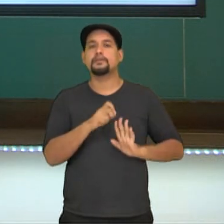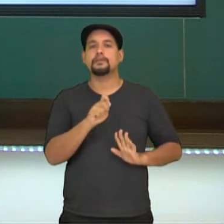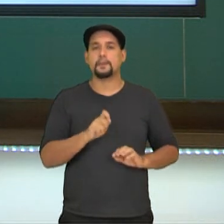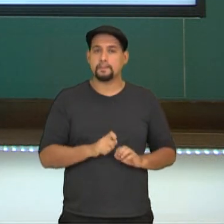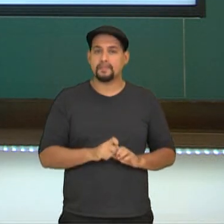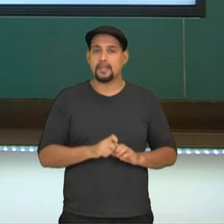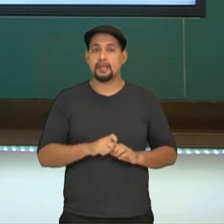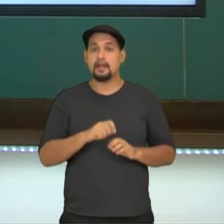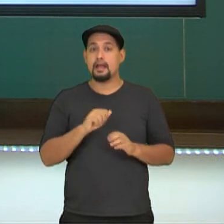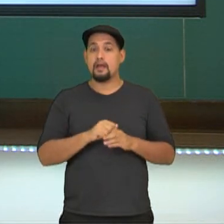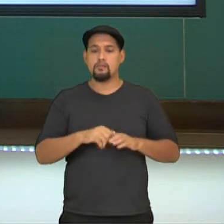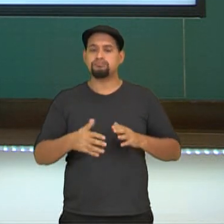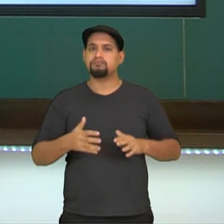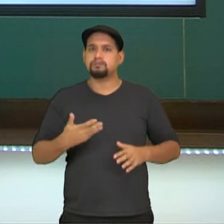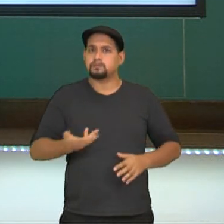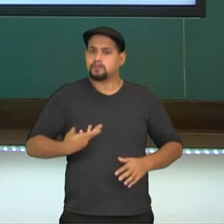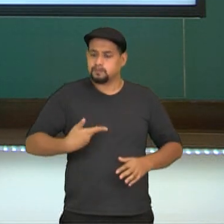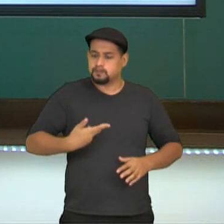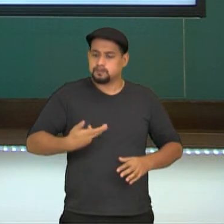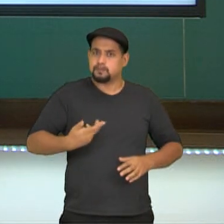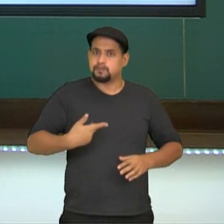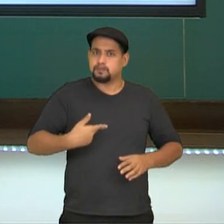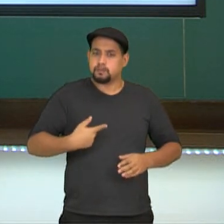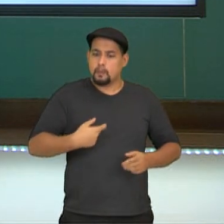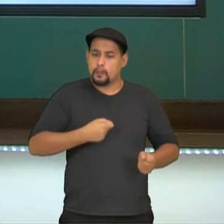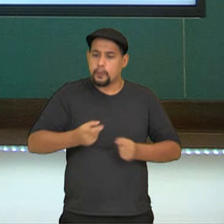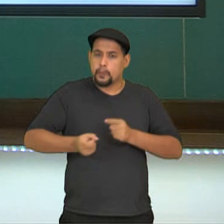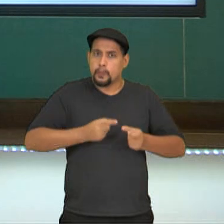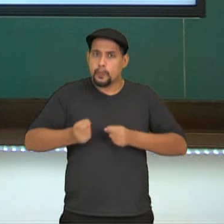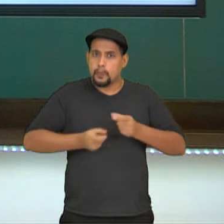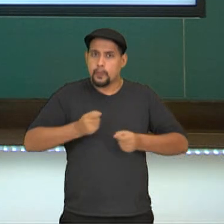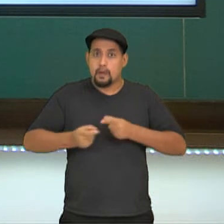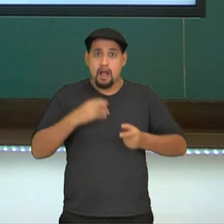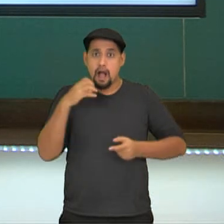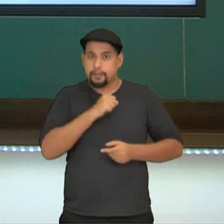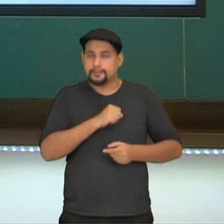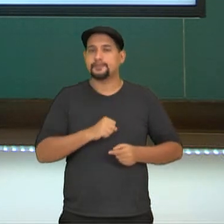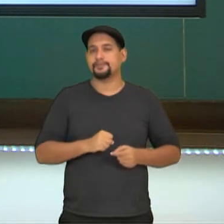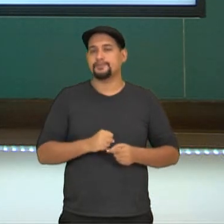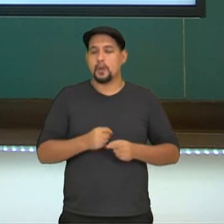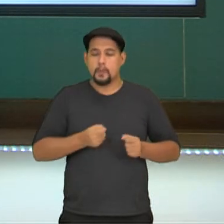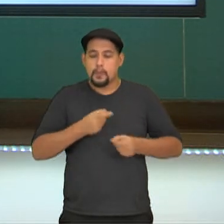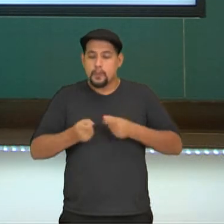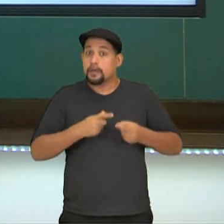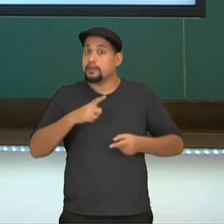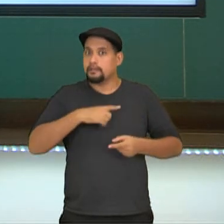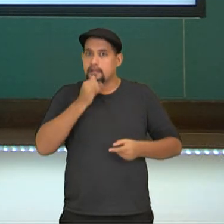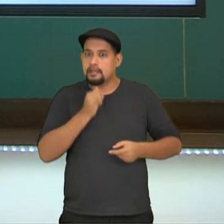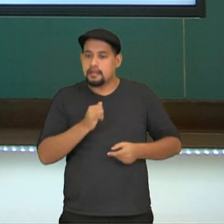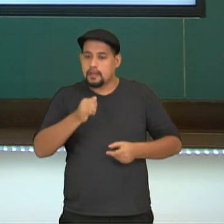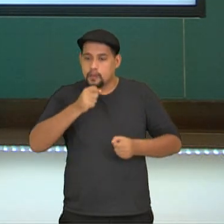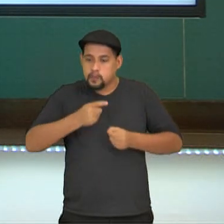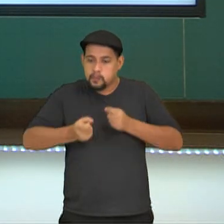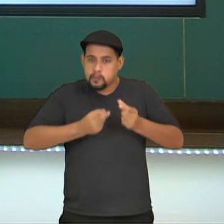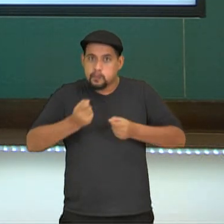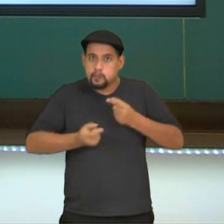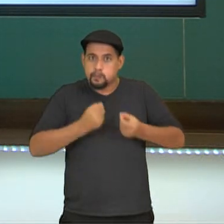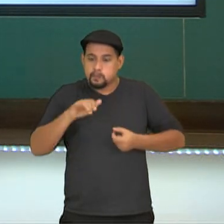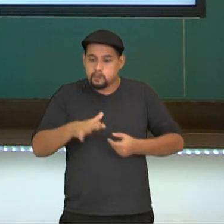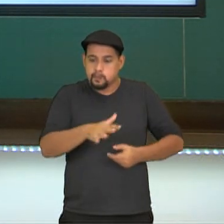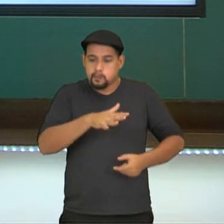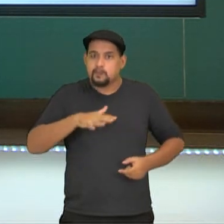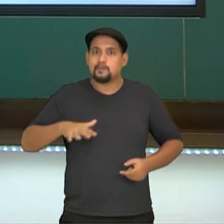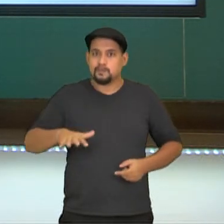um acelerador de partículas, é uma região aceleradora de partículas. Tá? Claro, partículas que têm carga elétrica. E mostrar